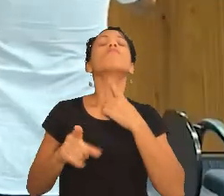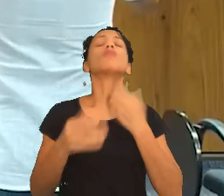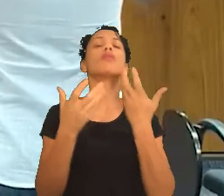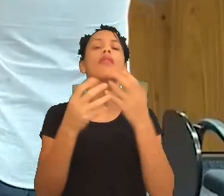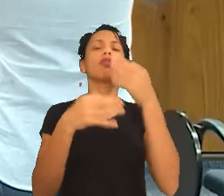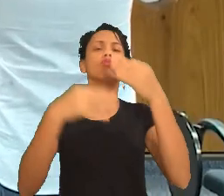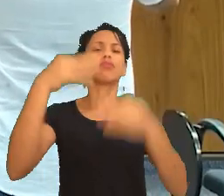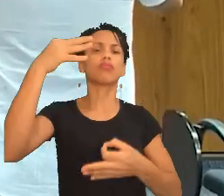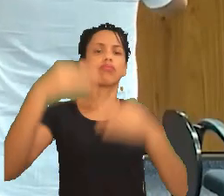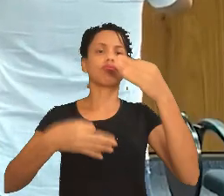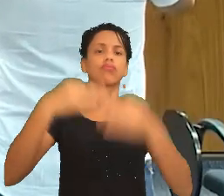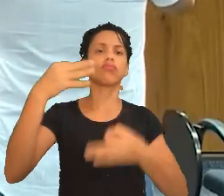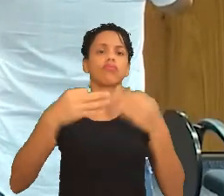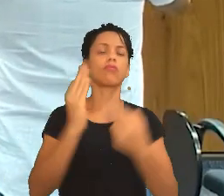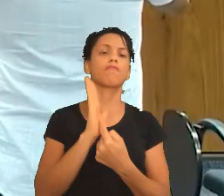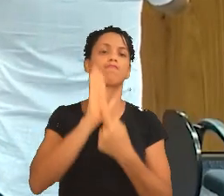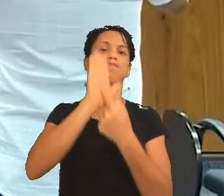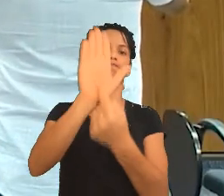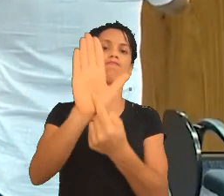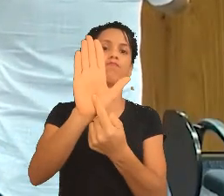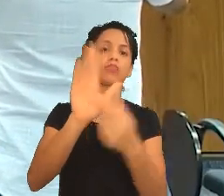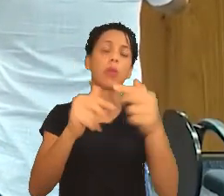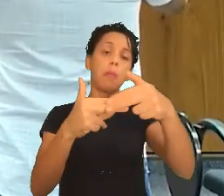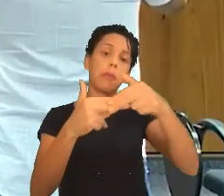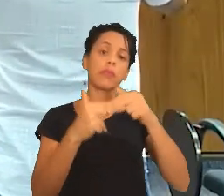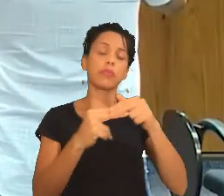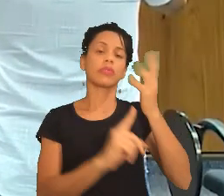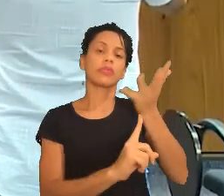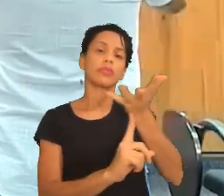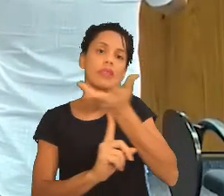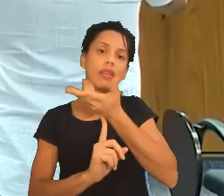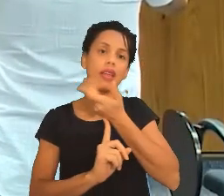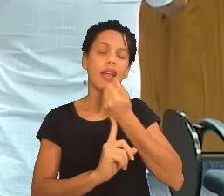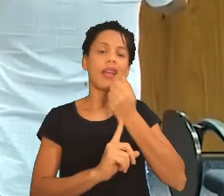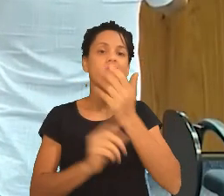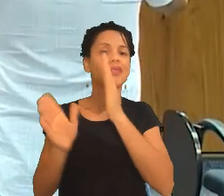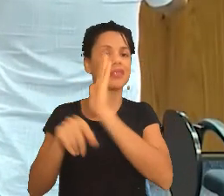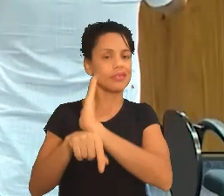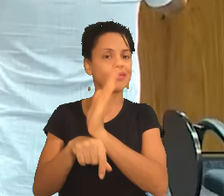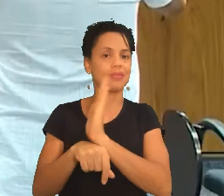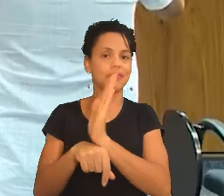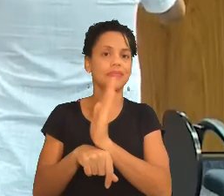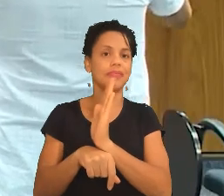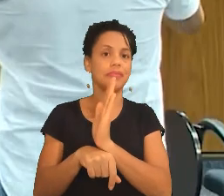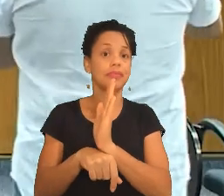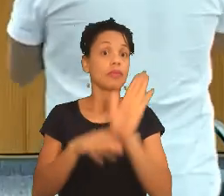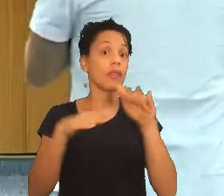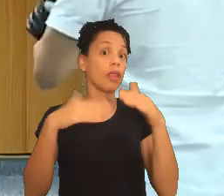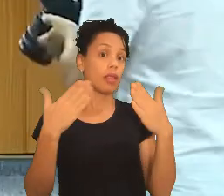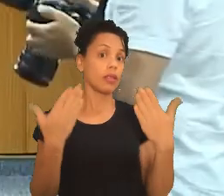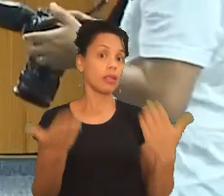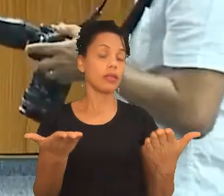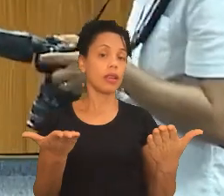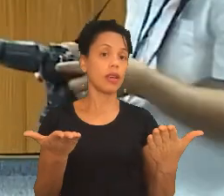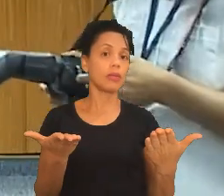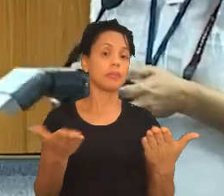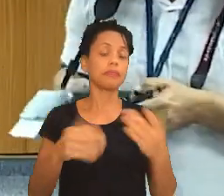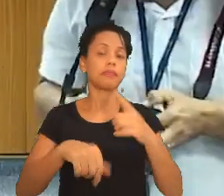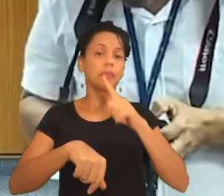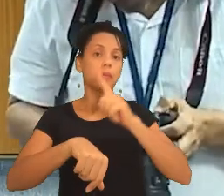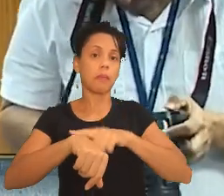essa justiça também por meio da arte, né, pelo filme. Então, em tempos